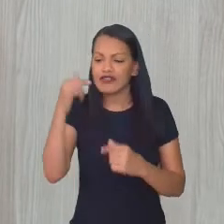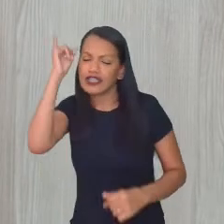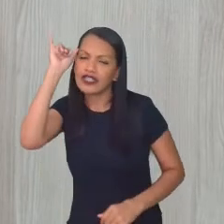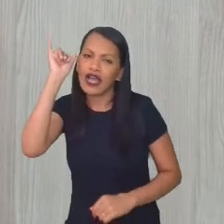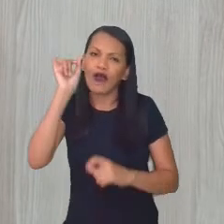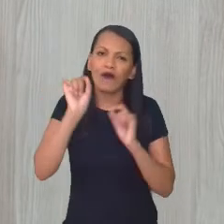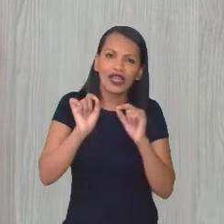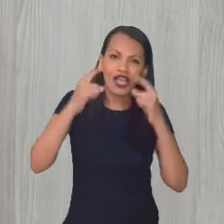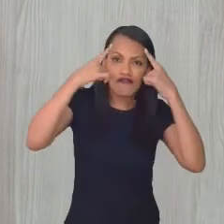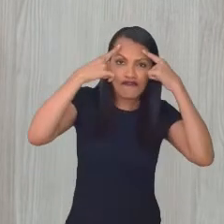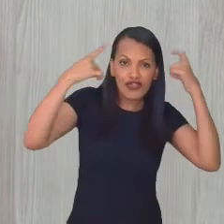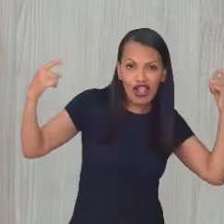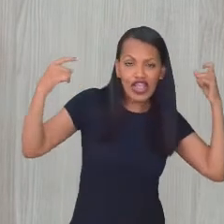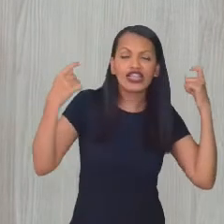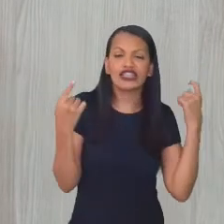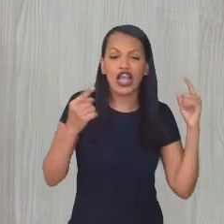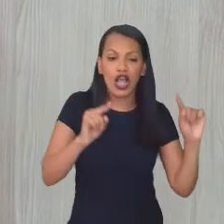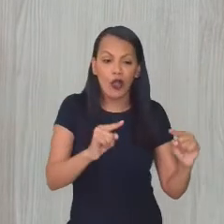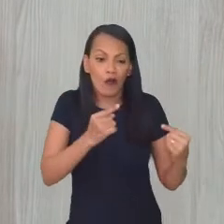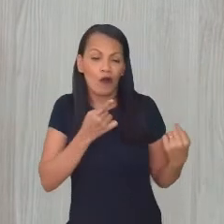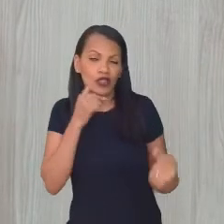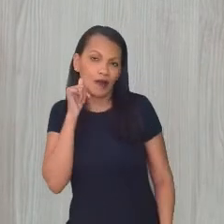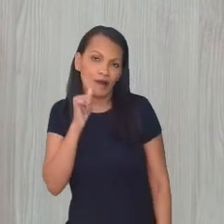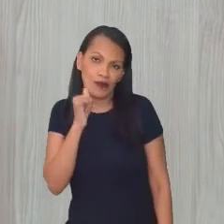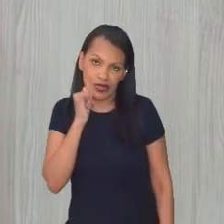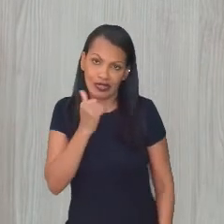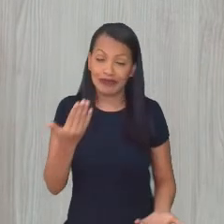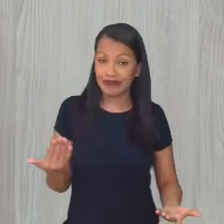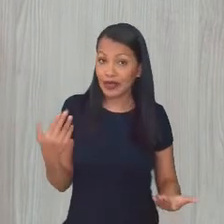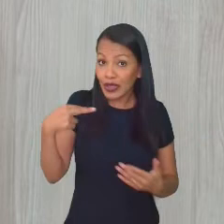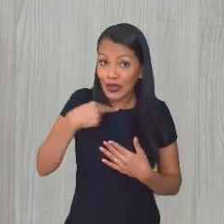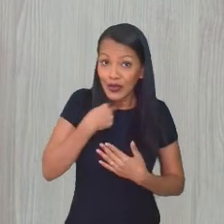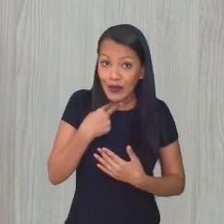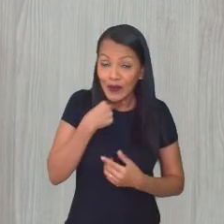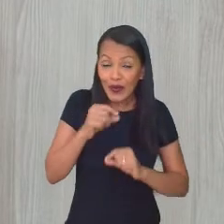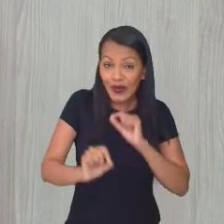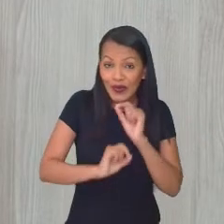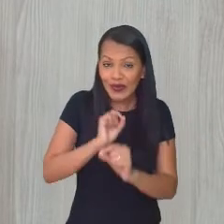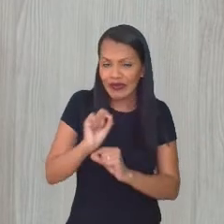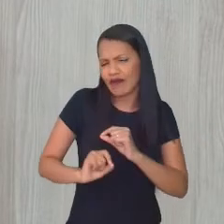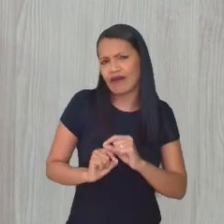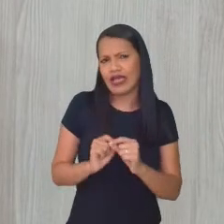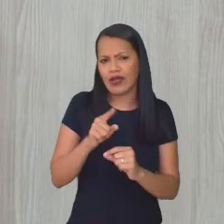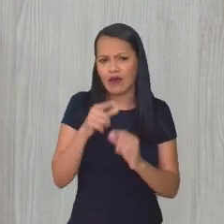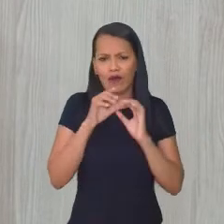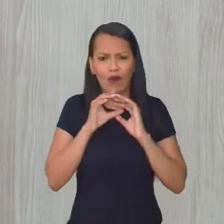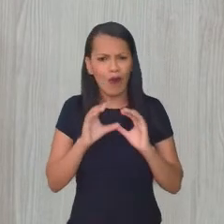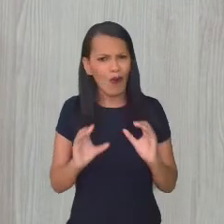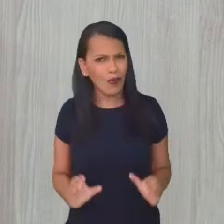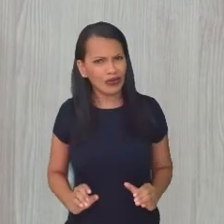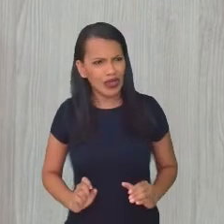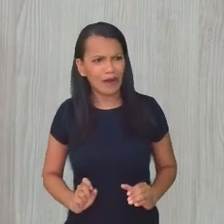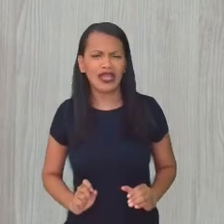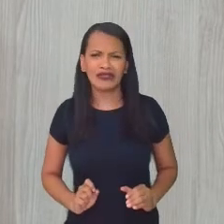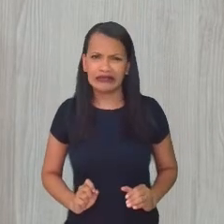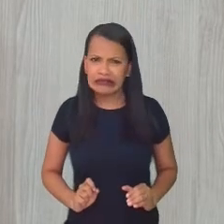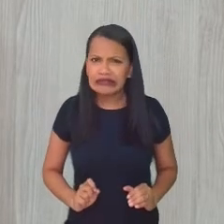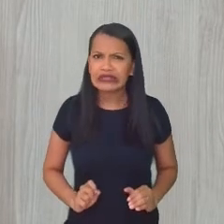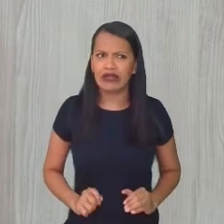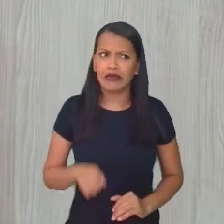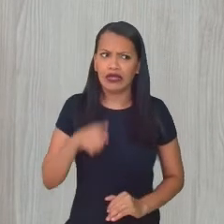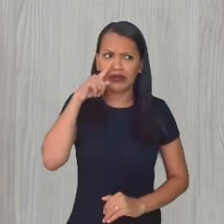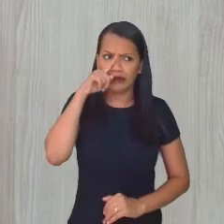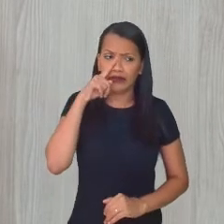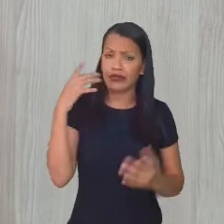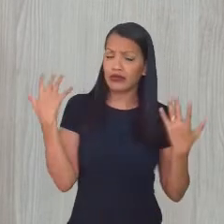nosso recadinho é, não podemos deixar, não é, que um determinado comportamento se agrave. Então, tem que